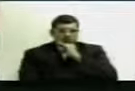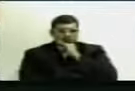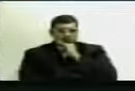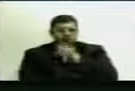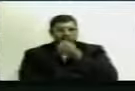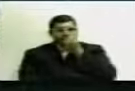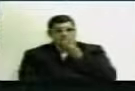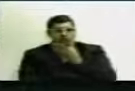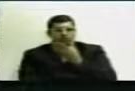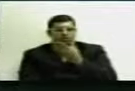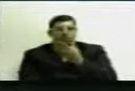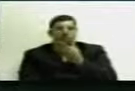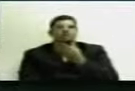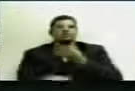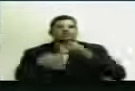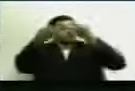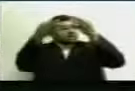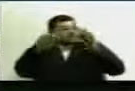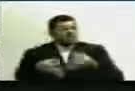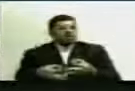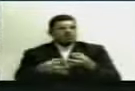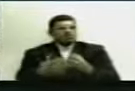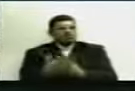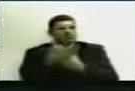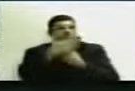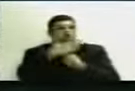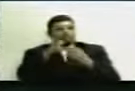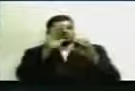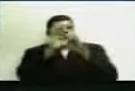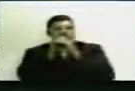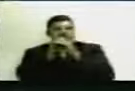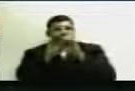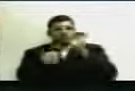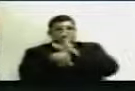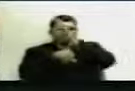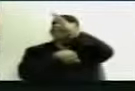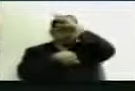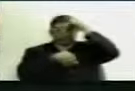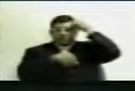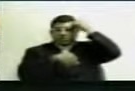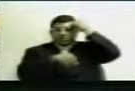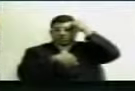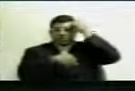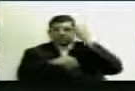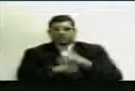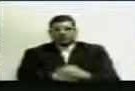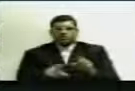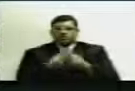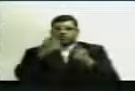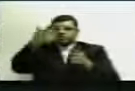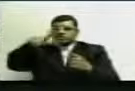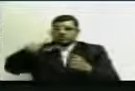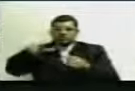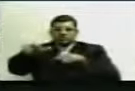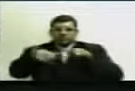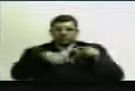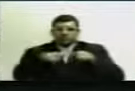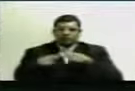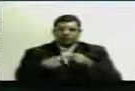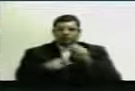exemplarmente democrática de preservação da Constituição do Estado do Amazonas e uma outra